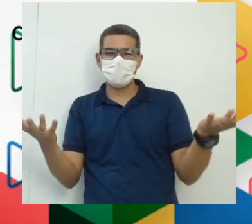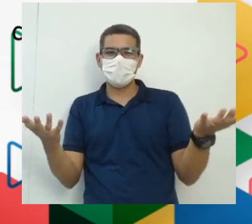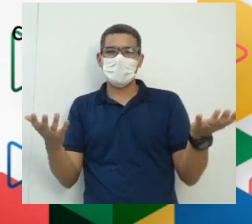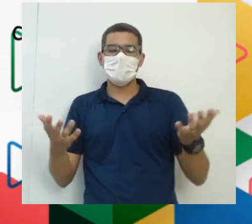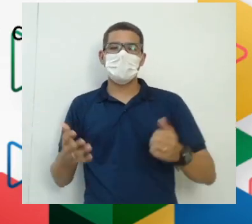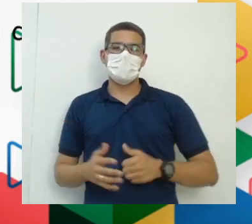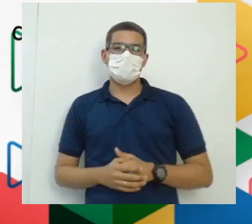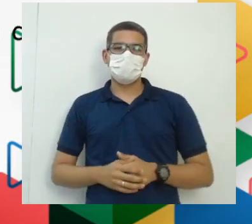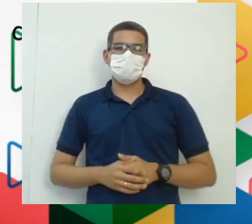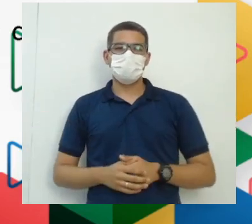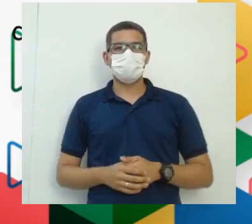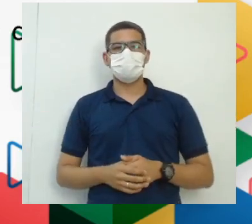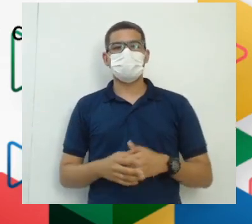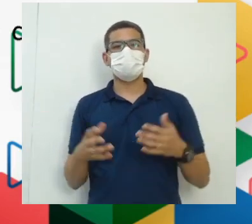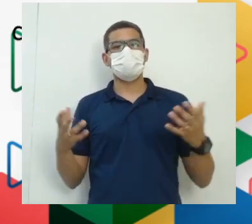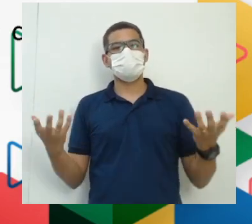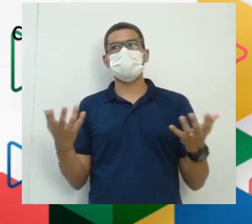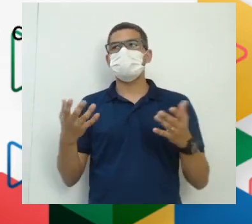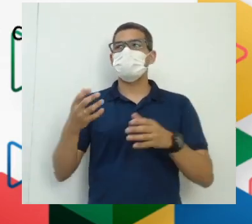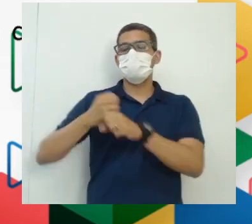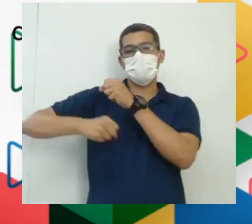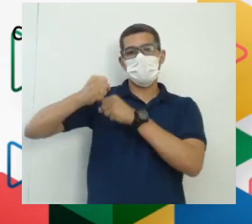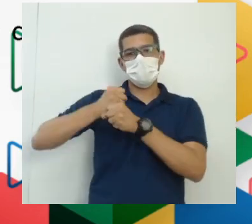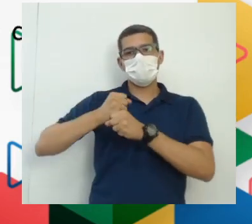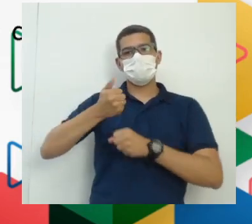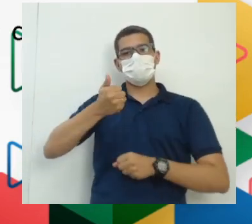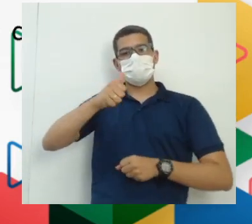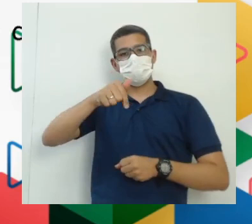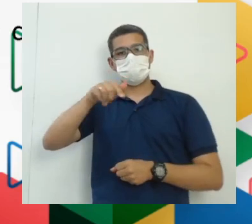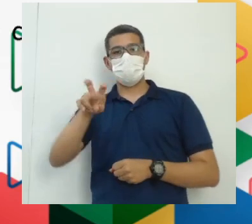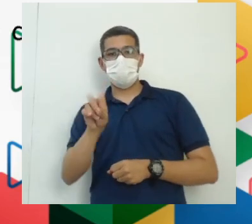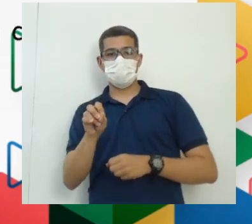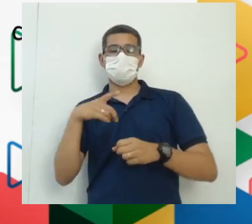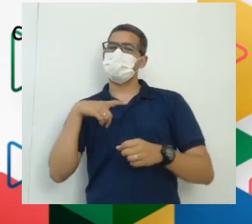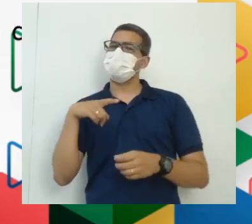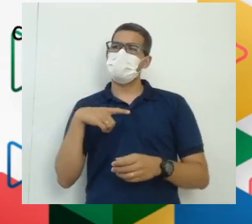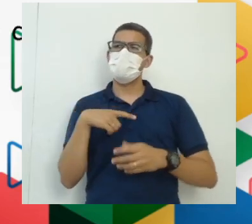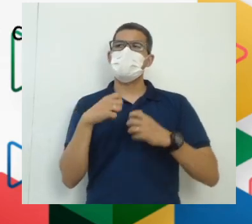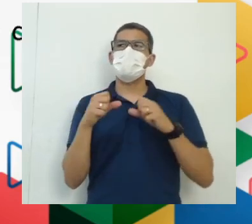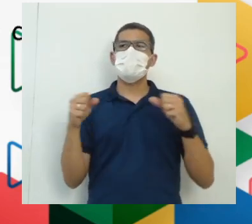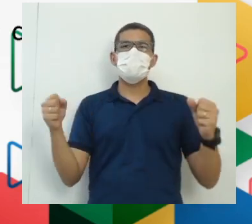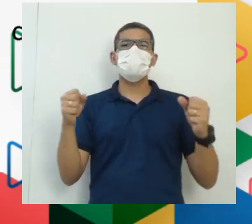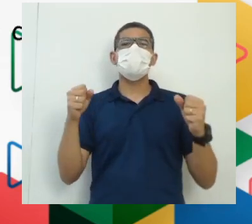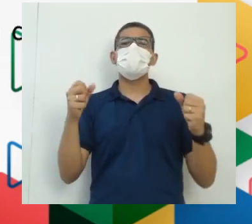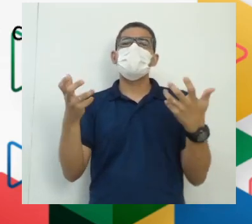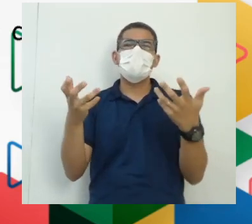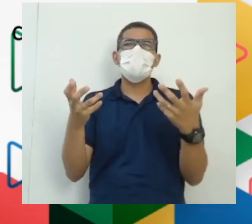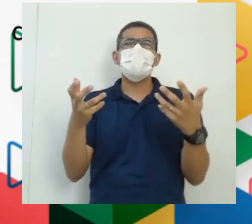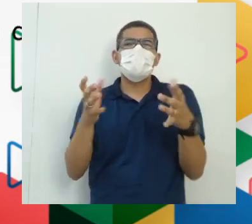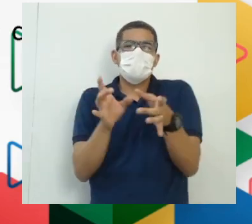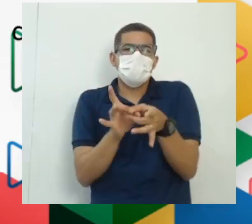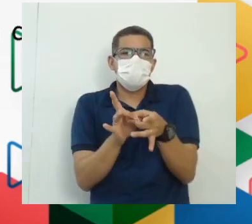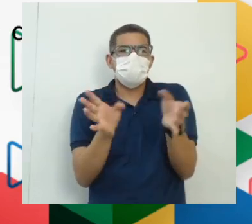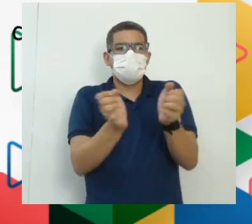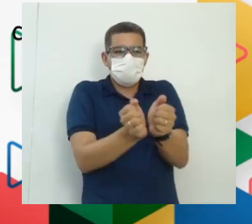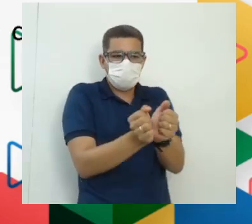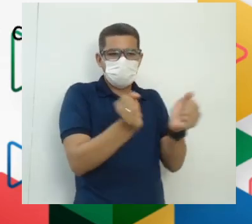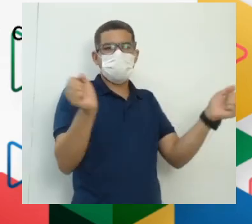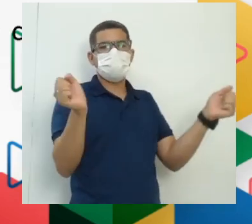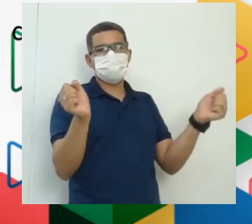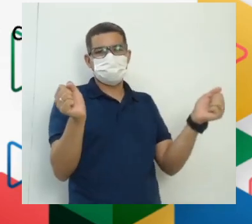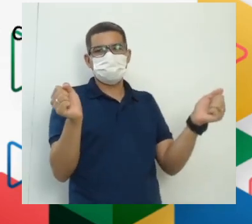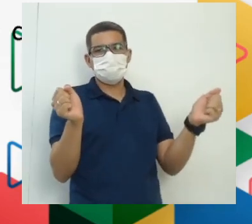partir de 1750, as revoltas que existirão, elas terão esse cunho mais libertatório. Para baixo